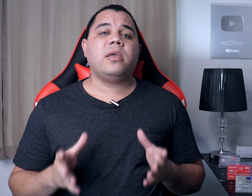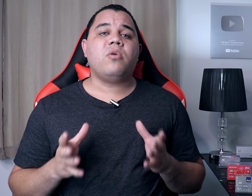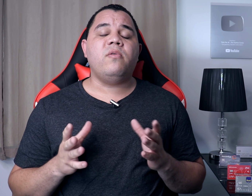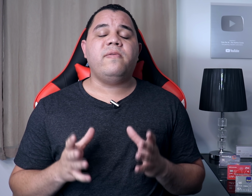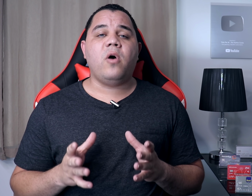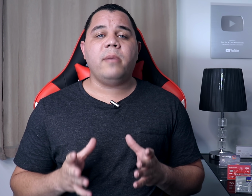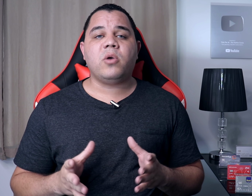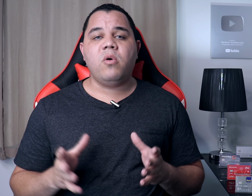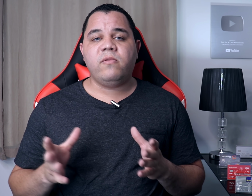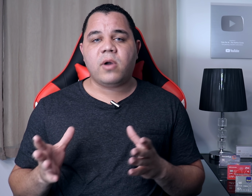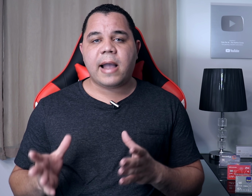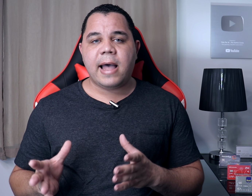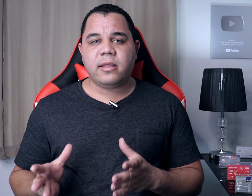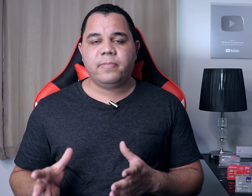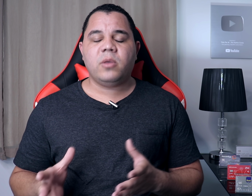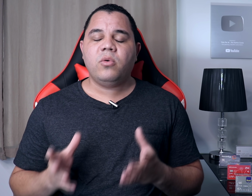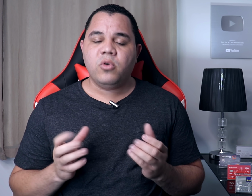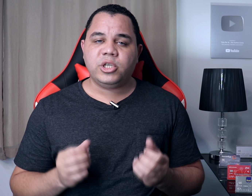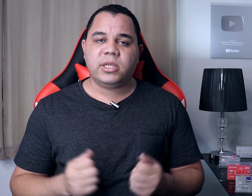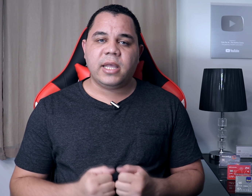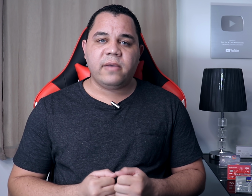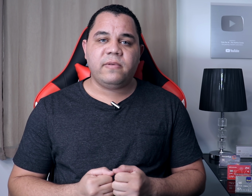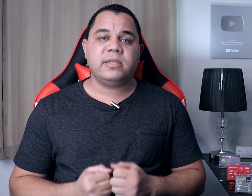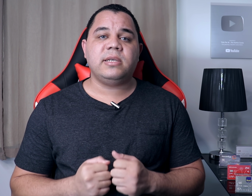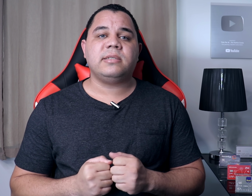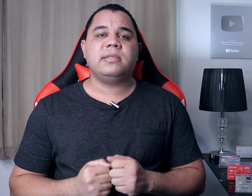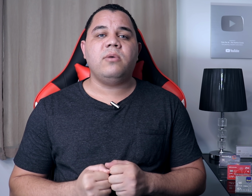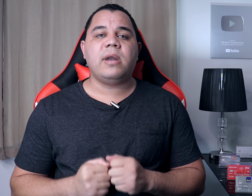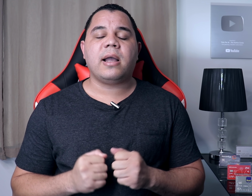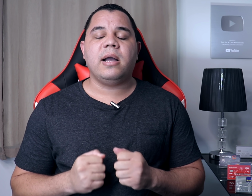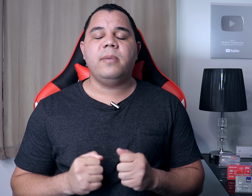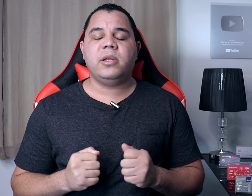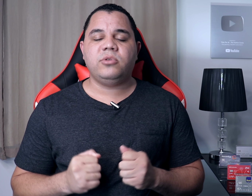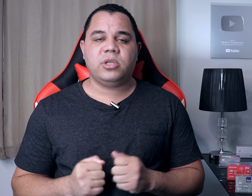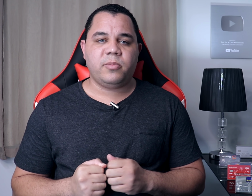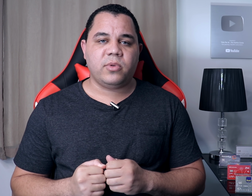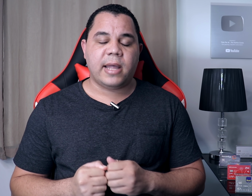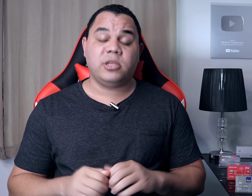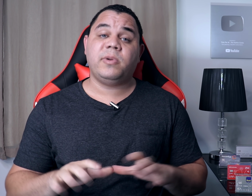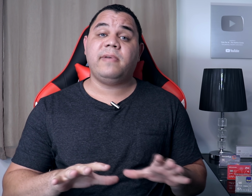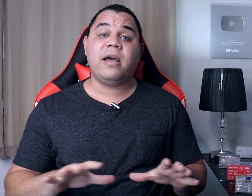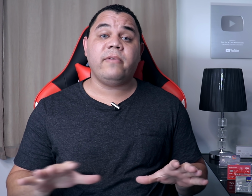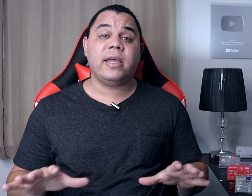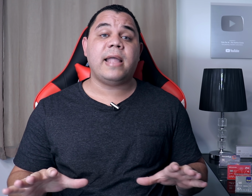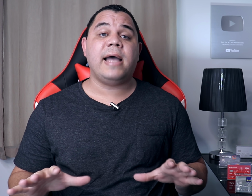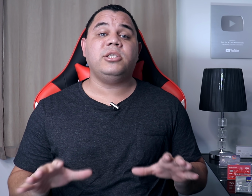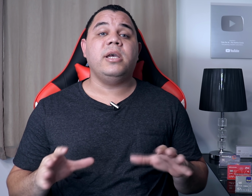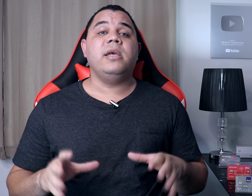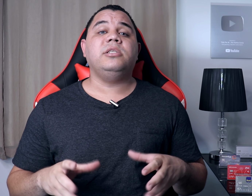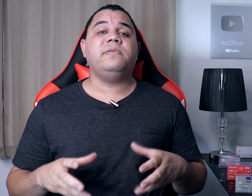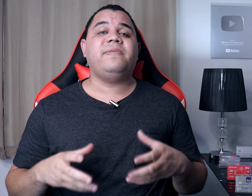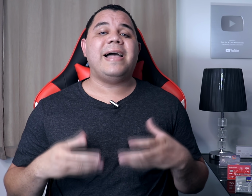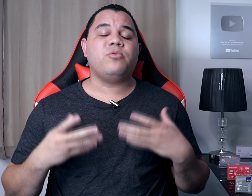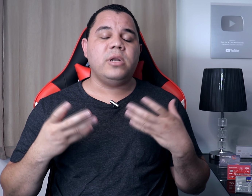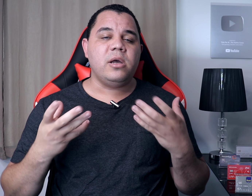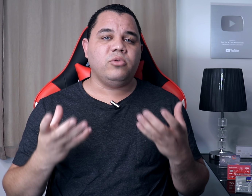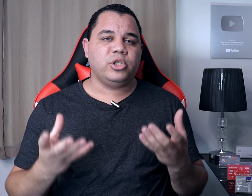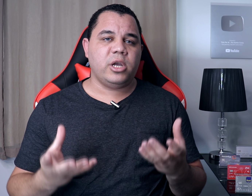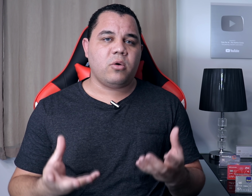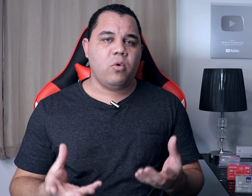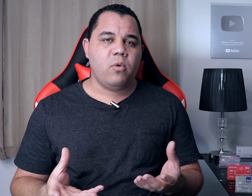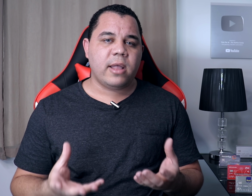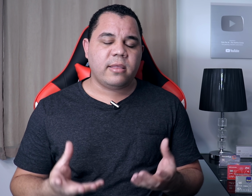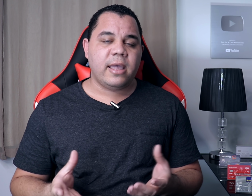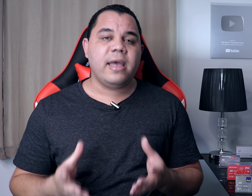primeira é que, conforme convocada, hoje teve sessão na Câmara dos Deputados. Para falar a verdade, de fato